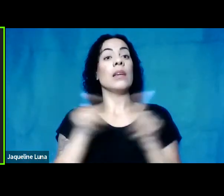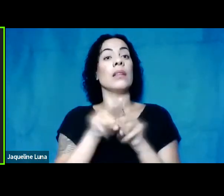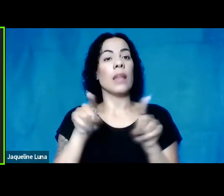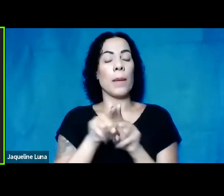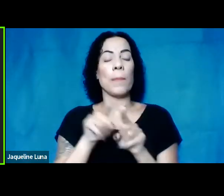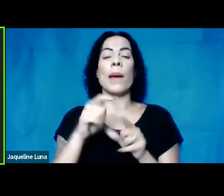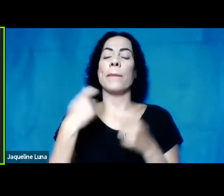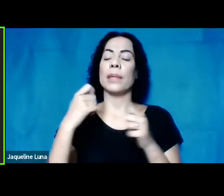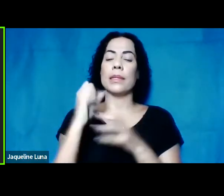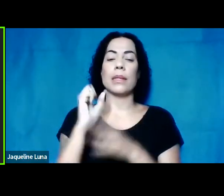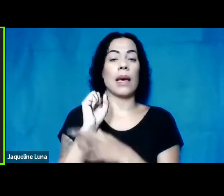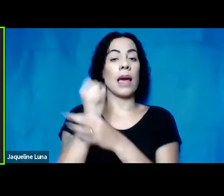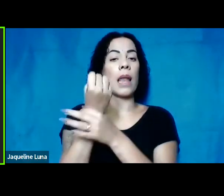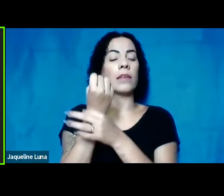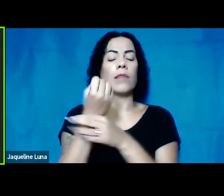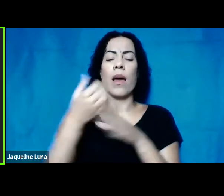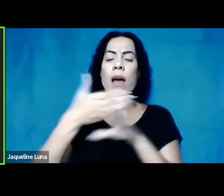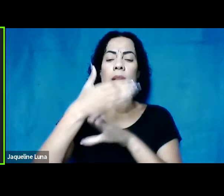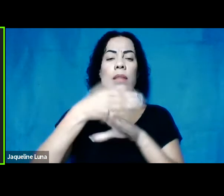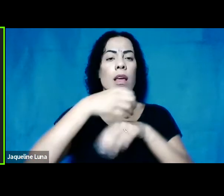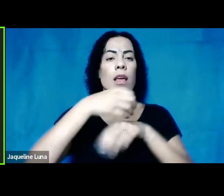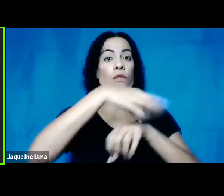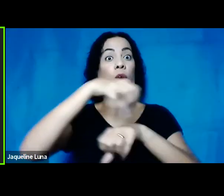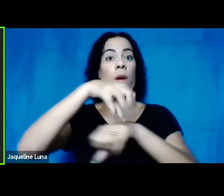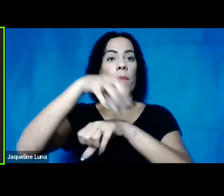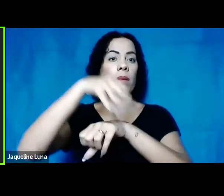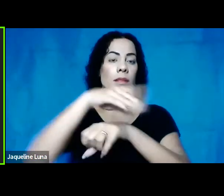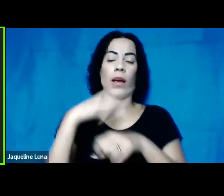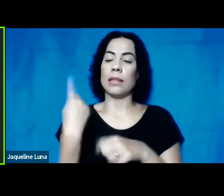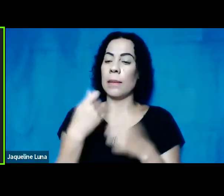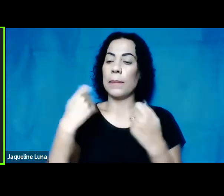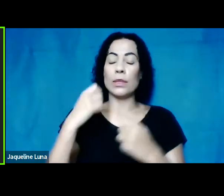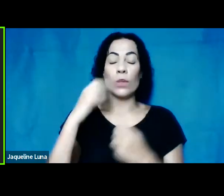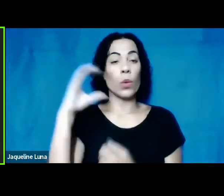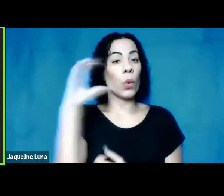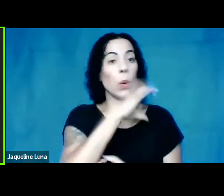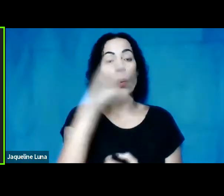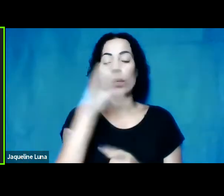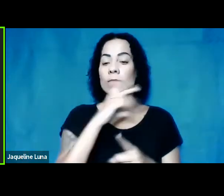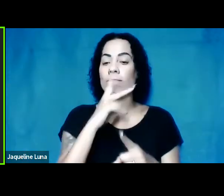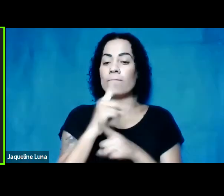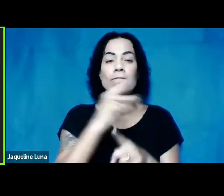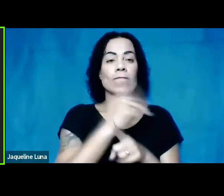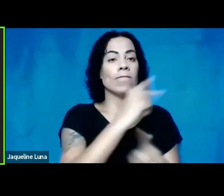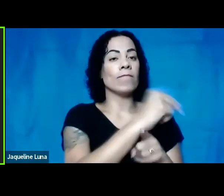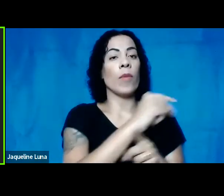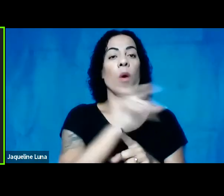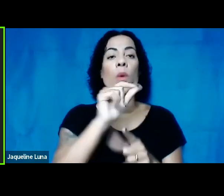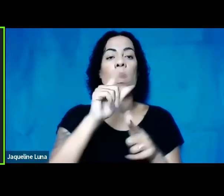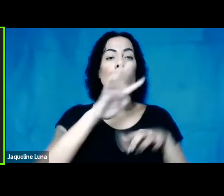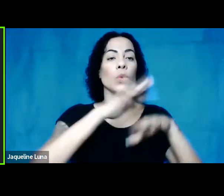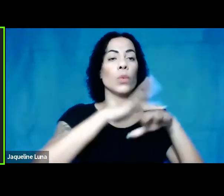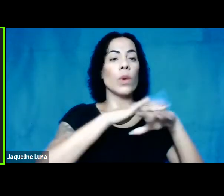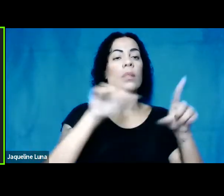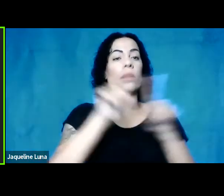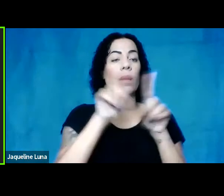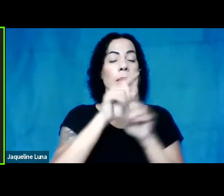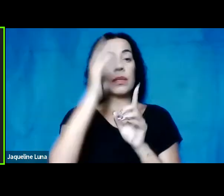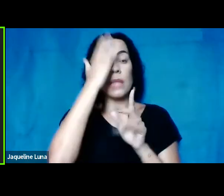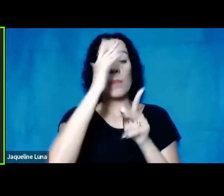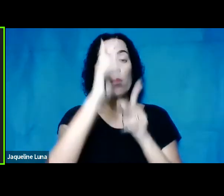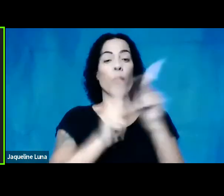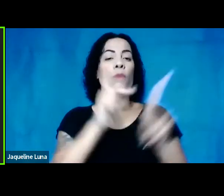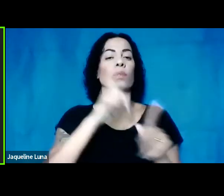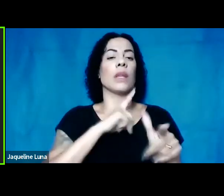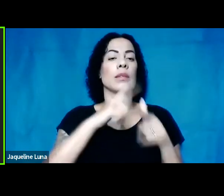de qualidade, né, e com responsabilidade é urgente no enfrentamento a doenças, a situações de vulnerabilidade para a população e o negacionismo, né?